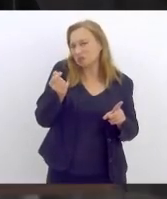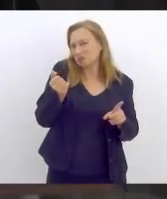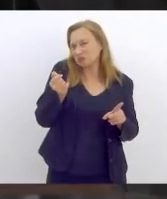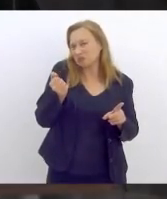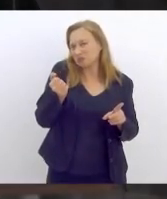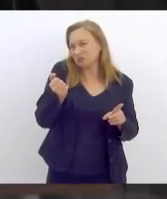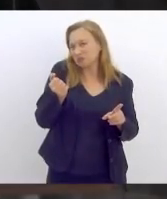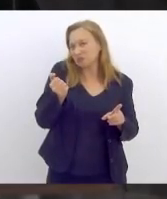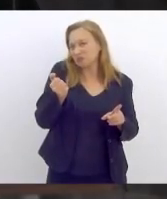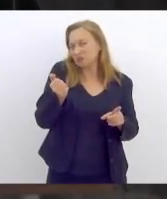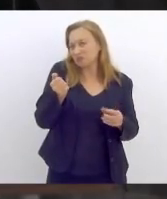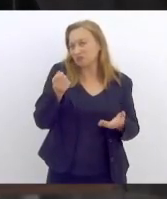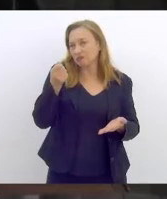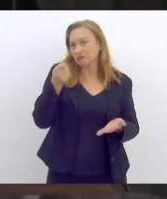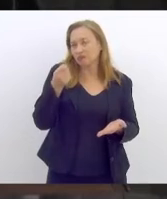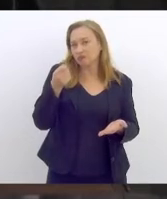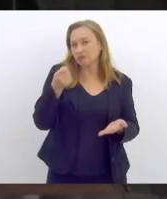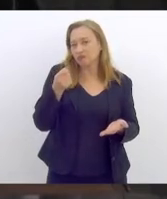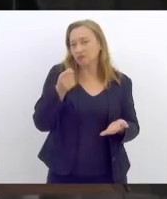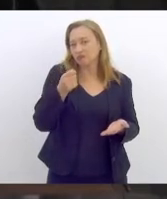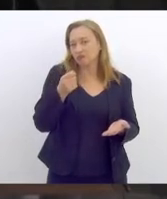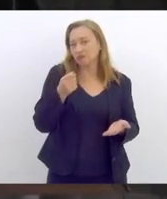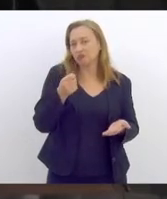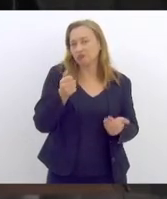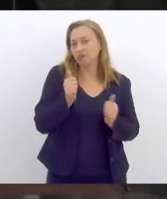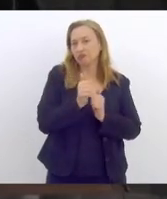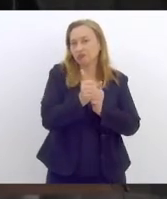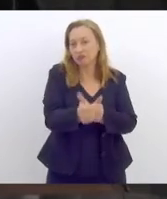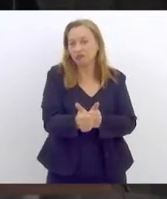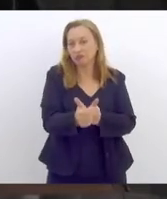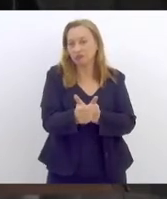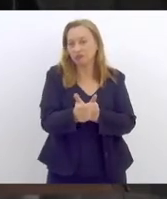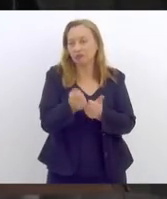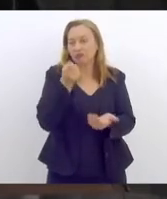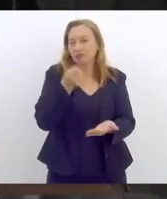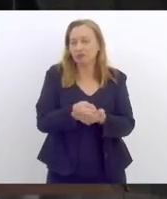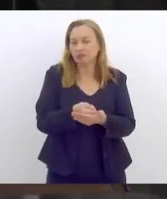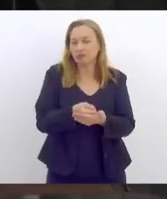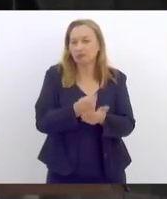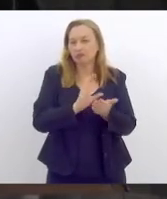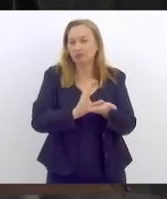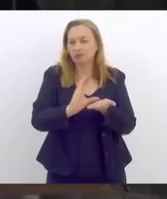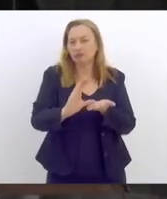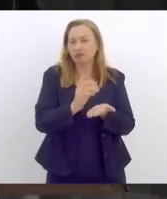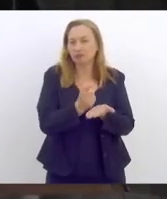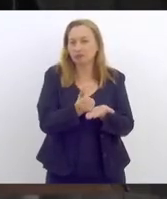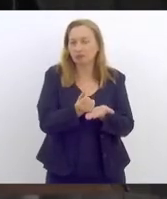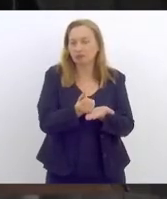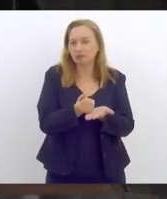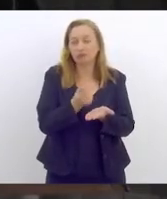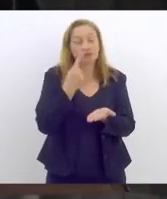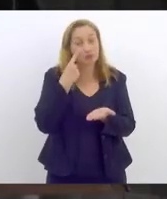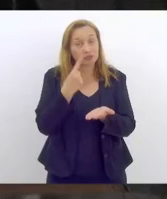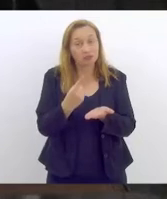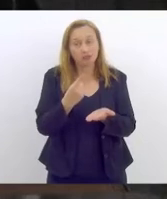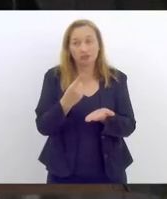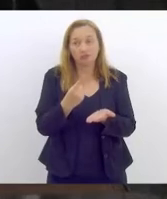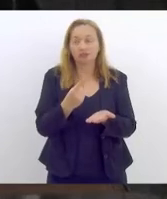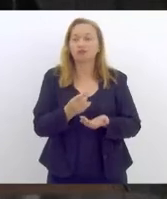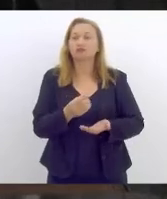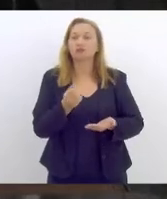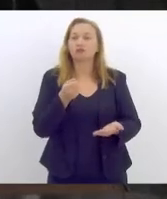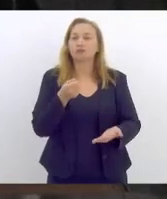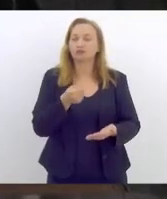se fazem acompanhar na execução do orçamento que é quando as prioridades são confirmadas ou